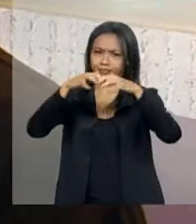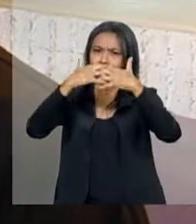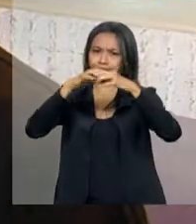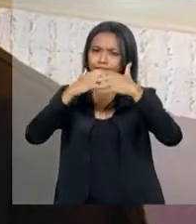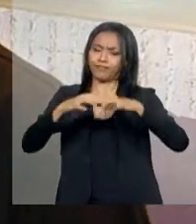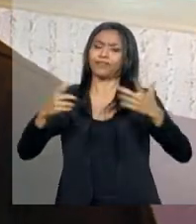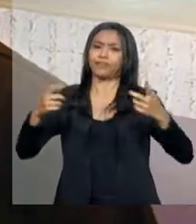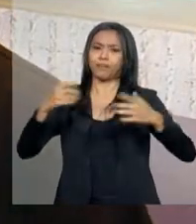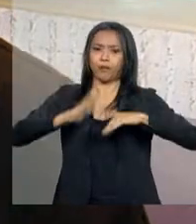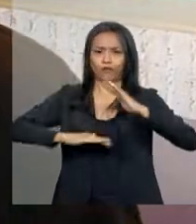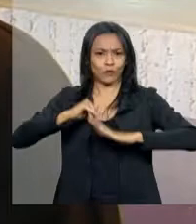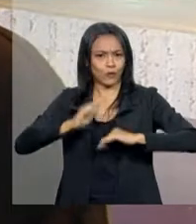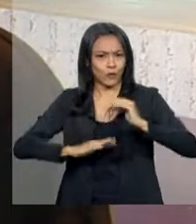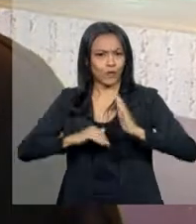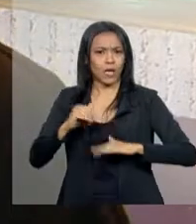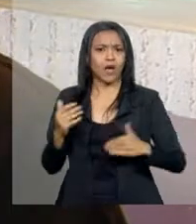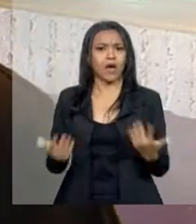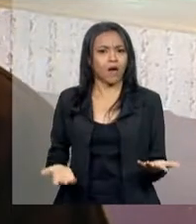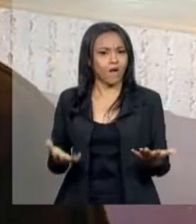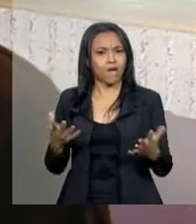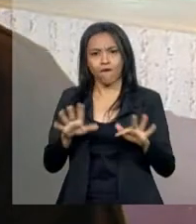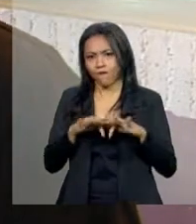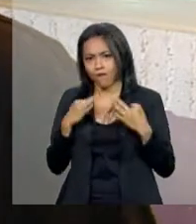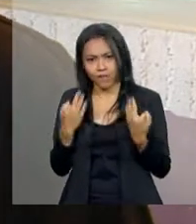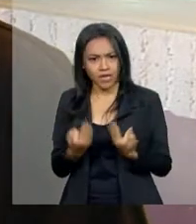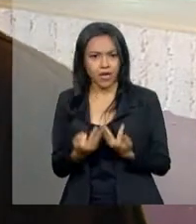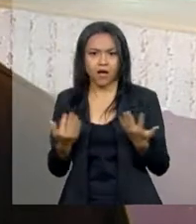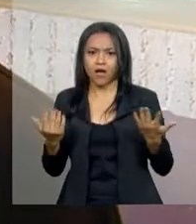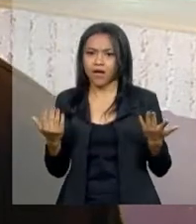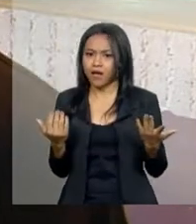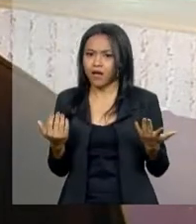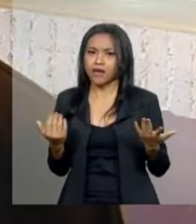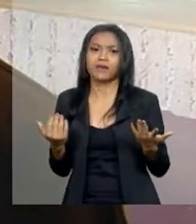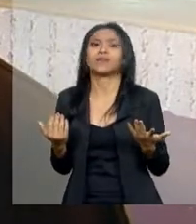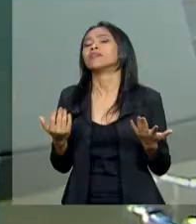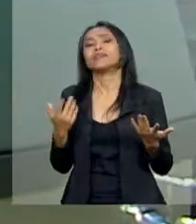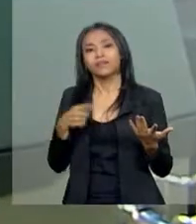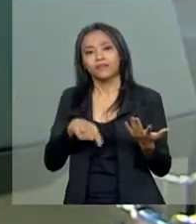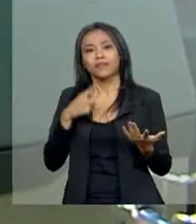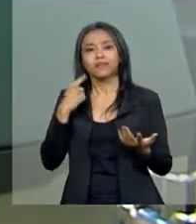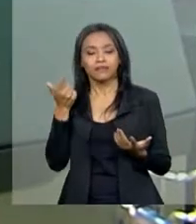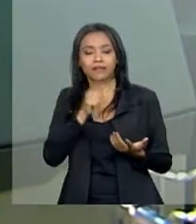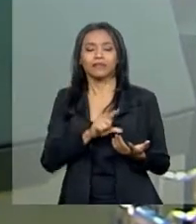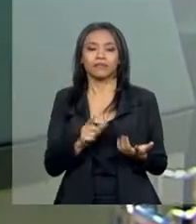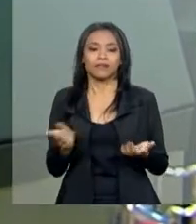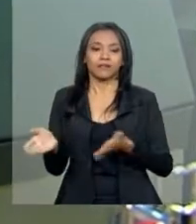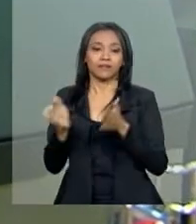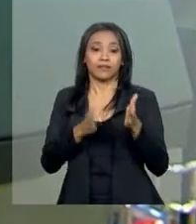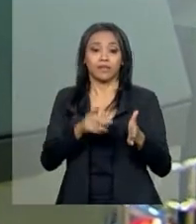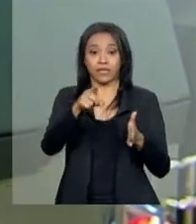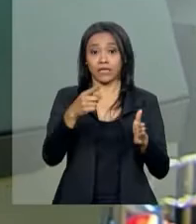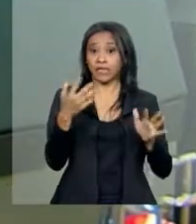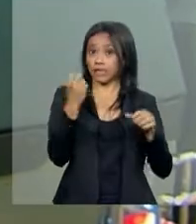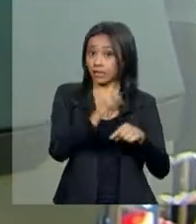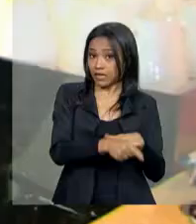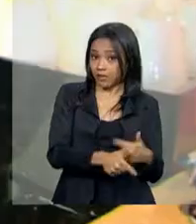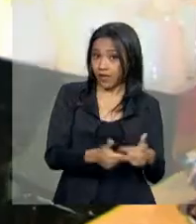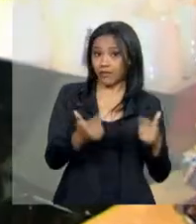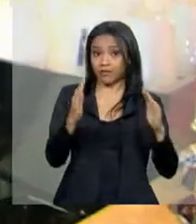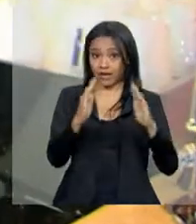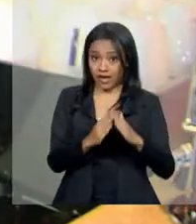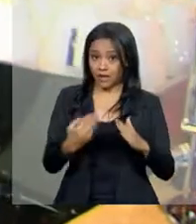profissional, família, jeito familiar, e o limite é você quem coloca. Emprego, casa e vida nova no